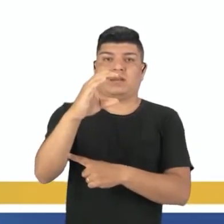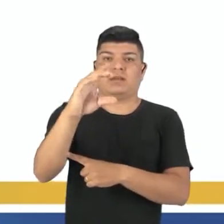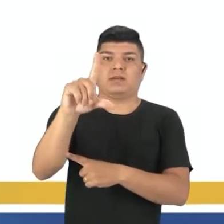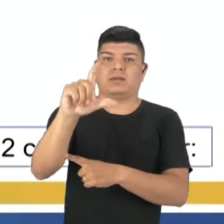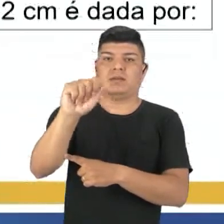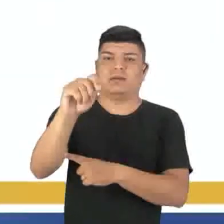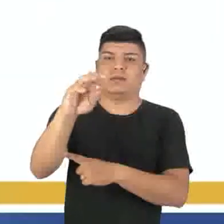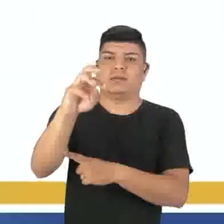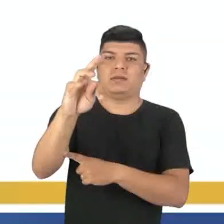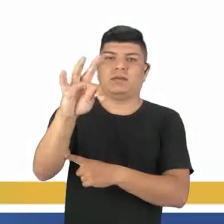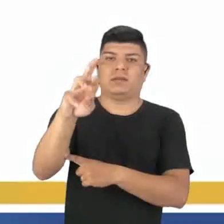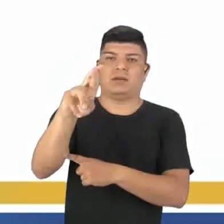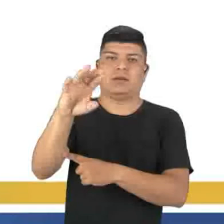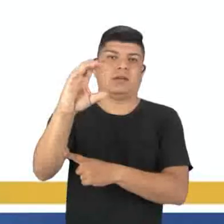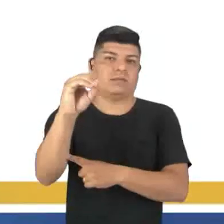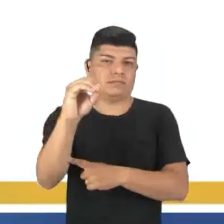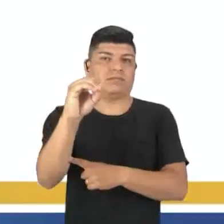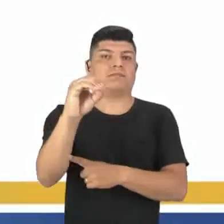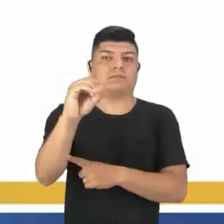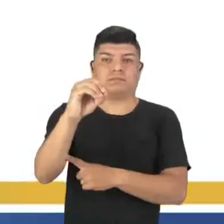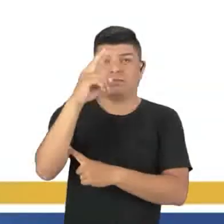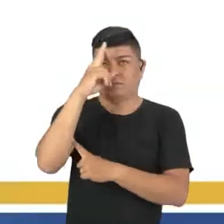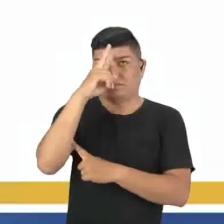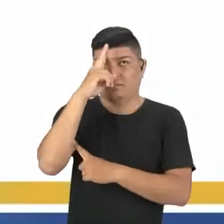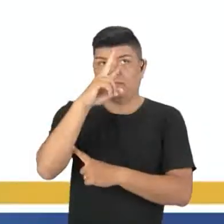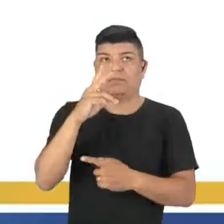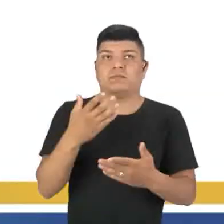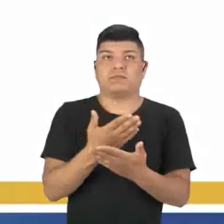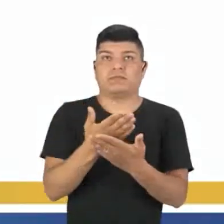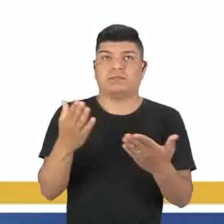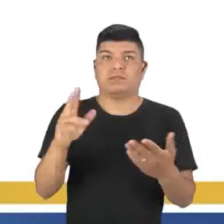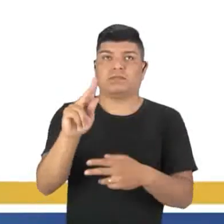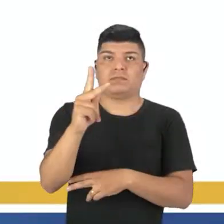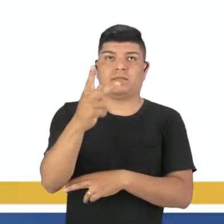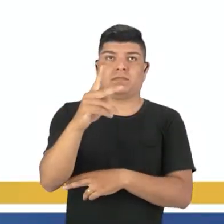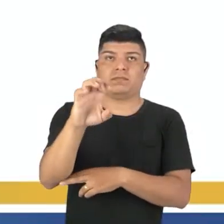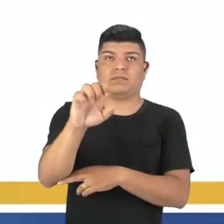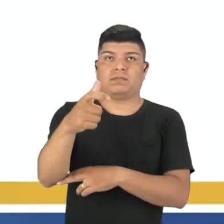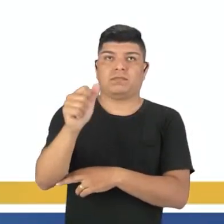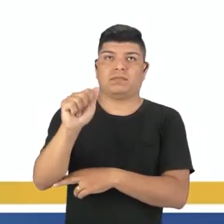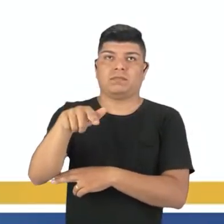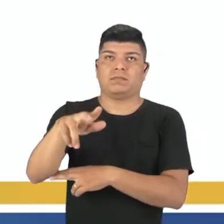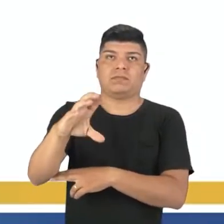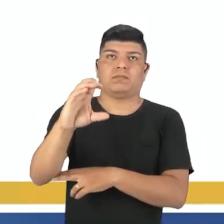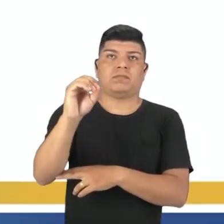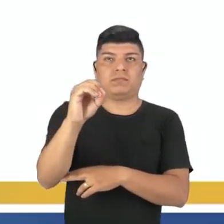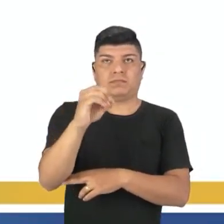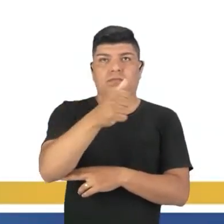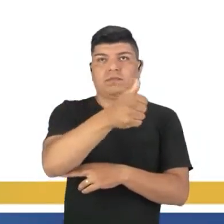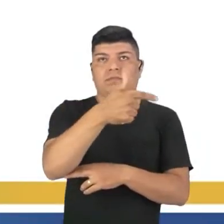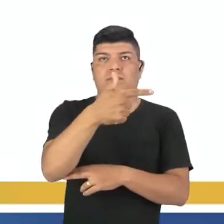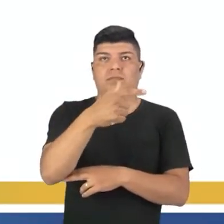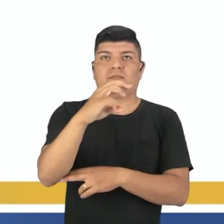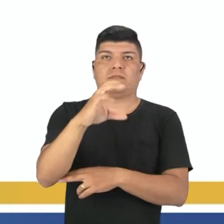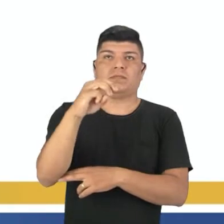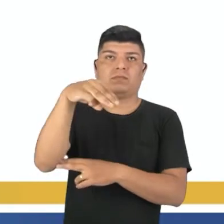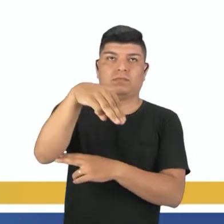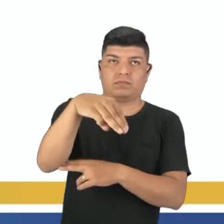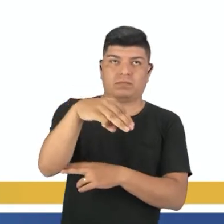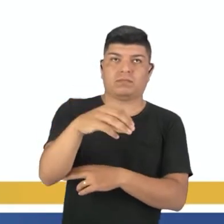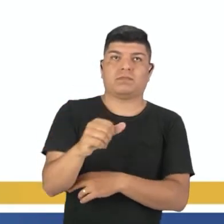esqueçam. Muito bem. Então, a área desse hexágono regular, de lado medindo 12 centímetros, é dada